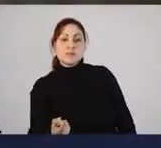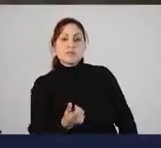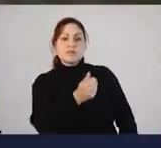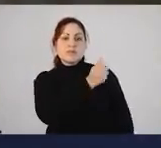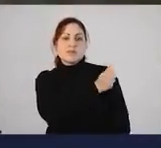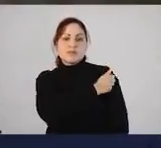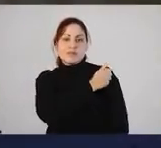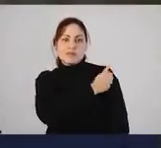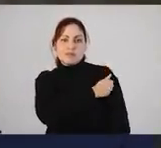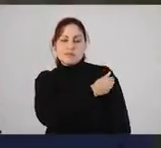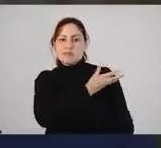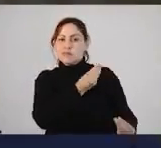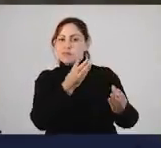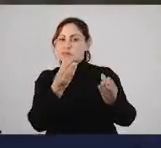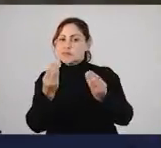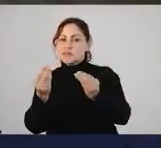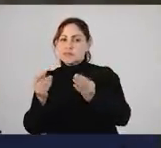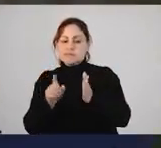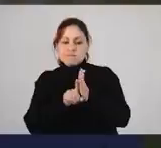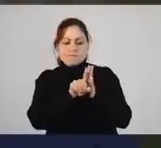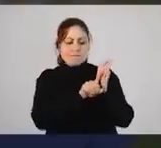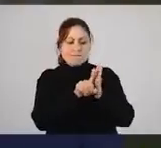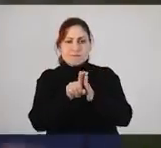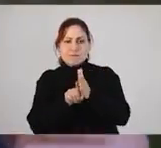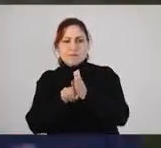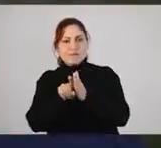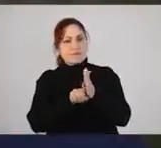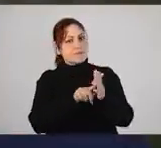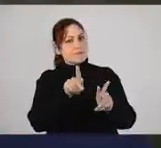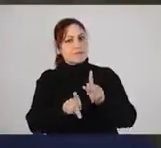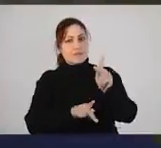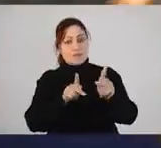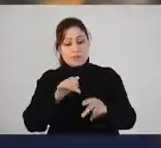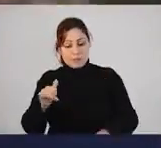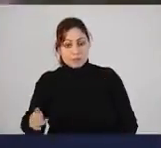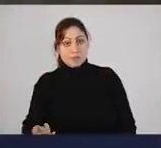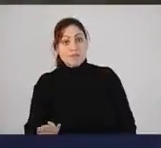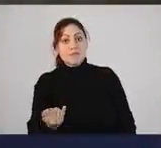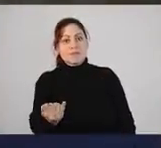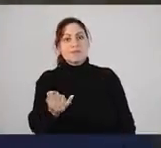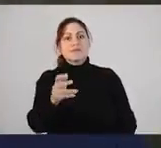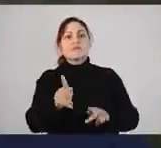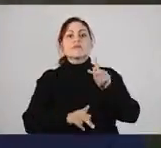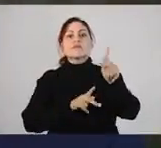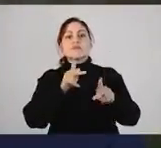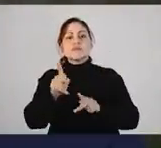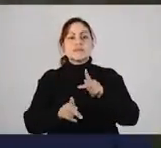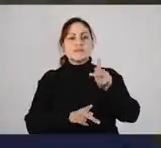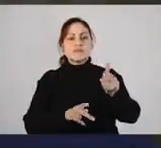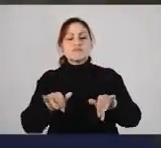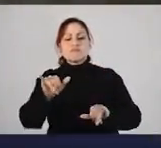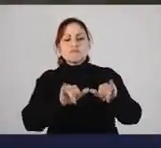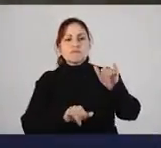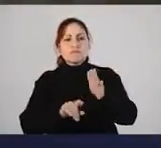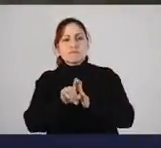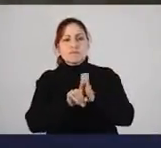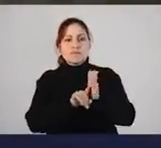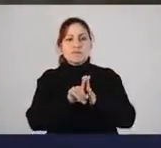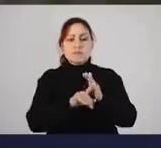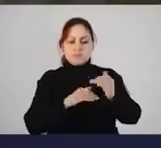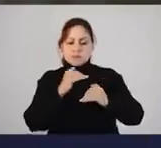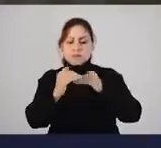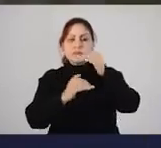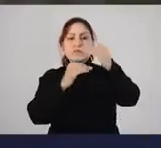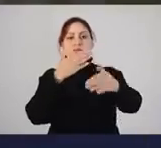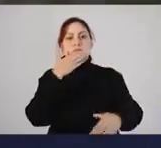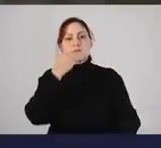mil graduandos e milhares de pesquisadores. Quero aproveitar esse conhecimento técnico-científico para avançar com a qualidade